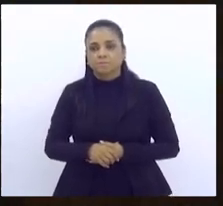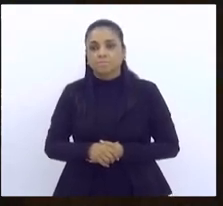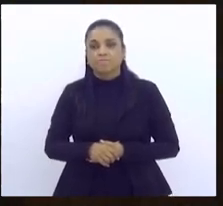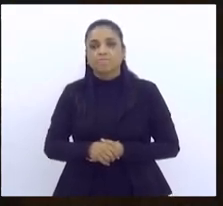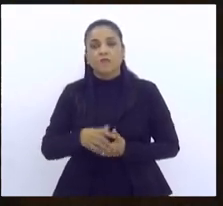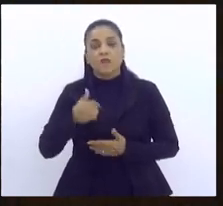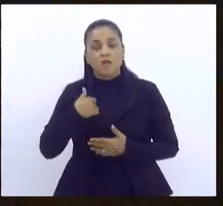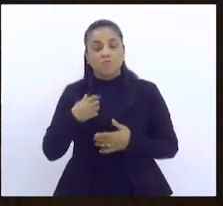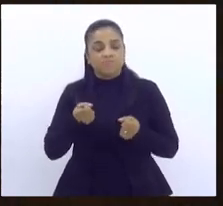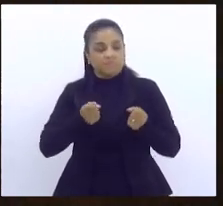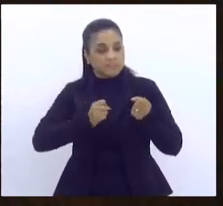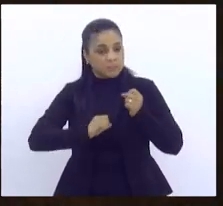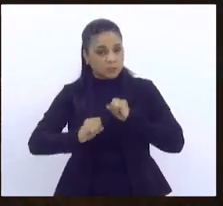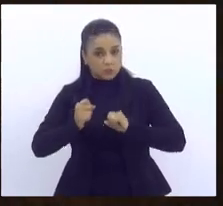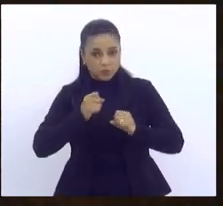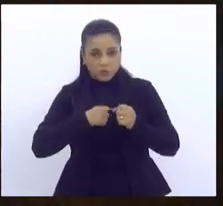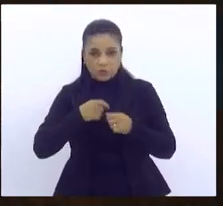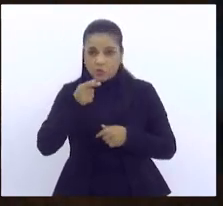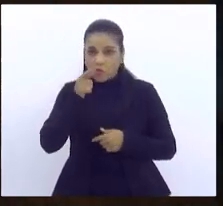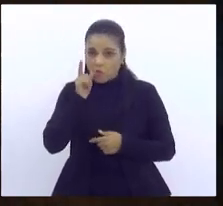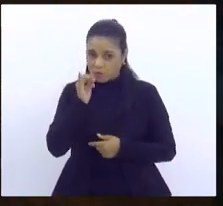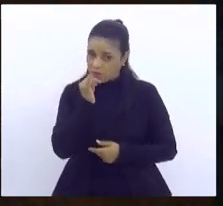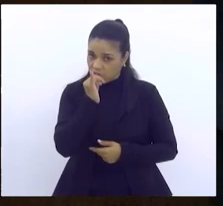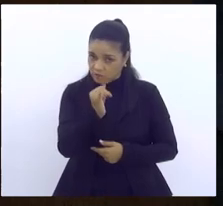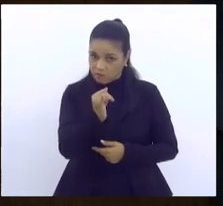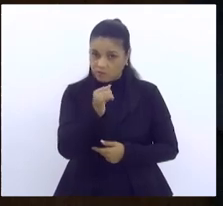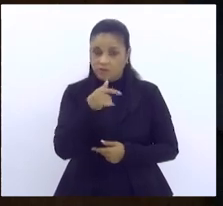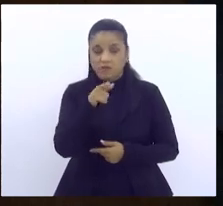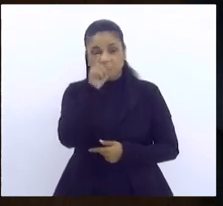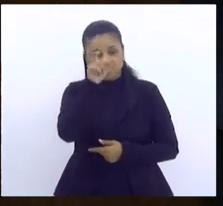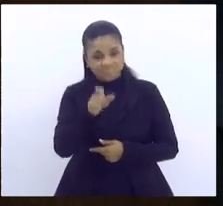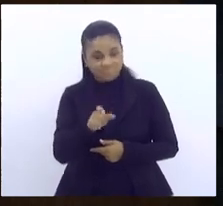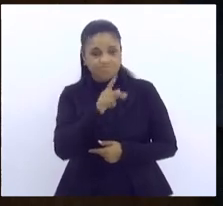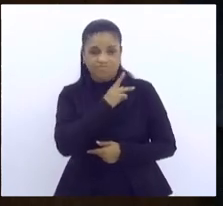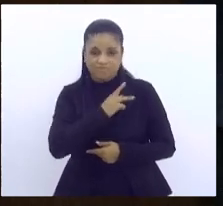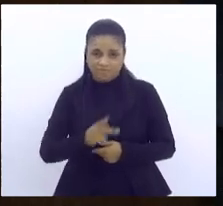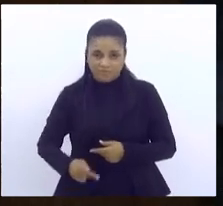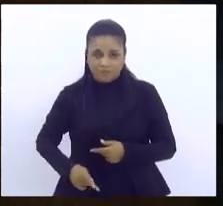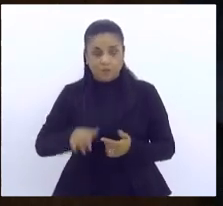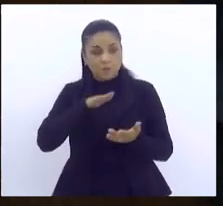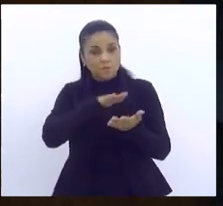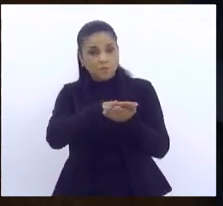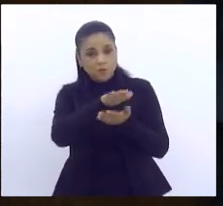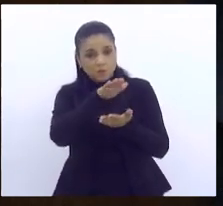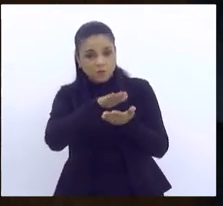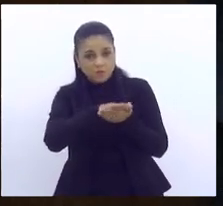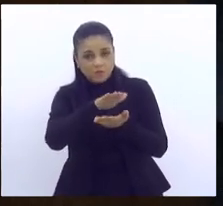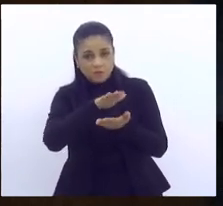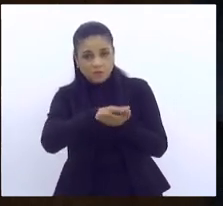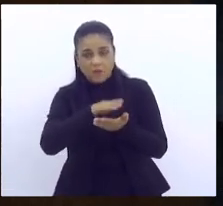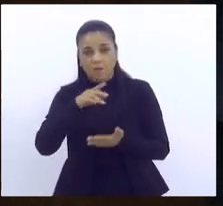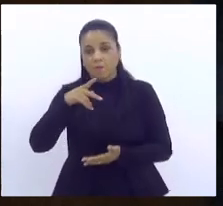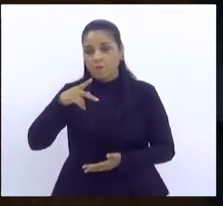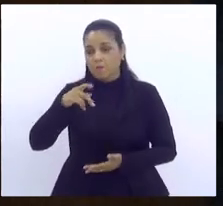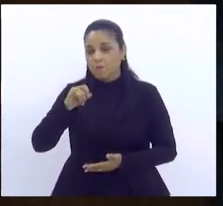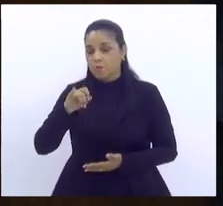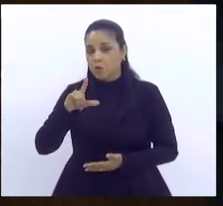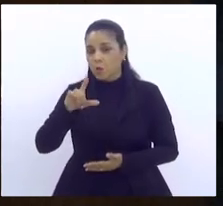estava ansioso, como lhe falei ontem, que Vossa Excelência publicasse a piloa.